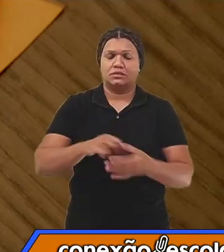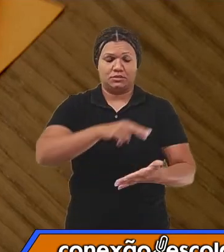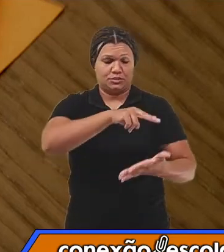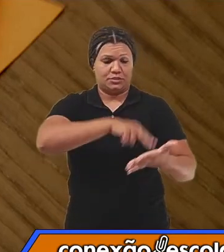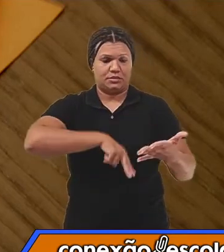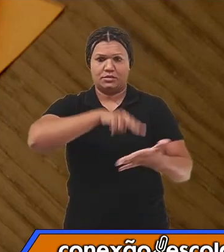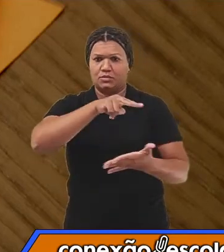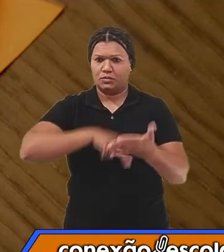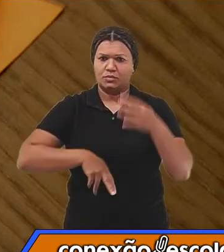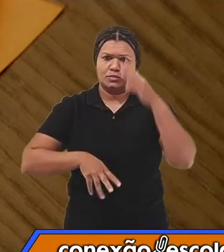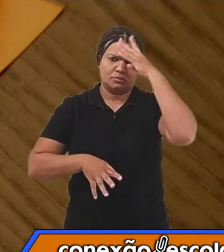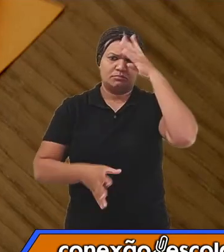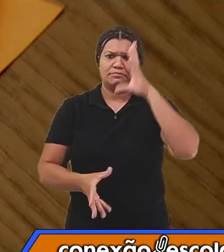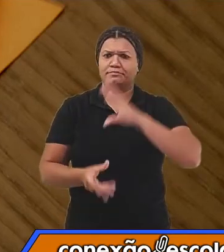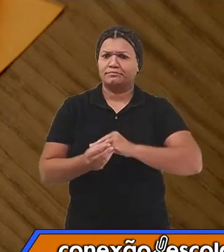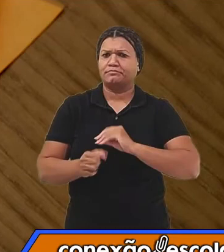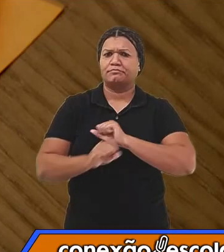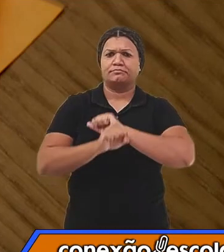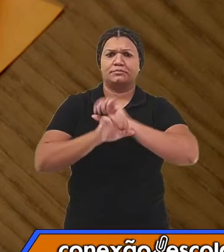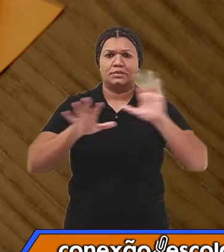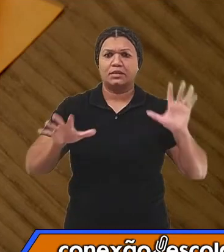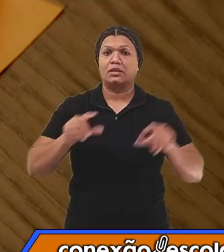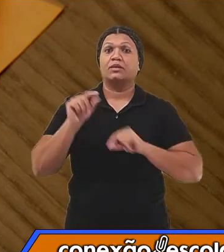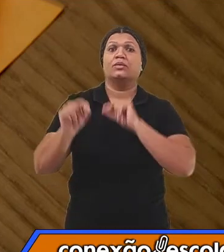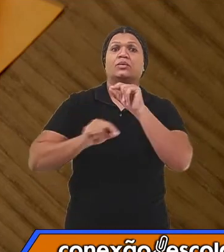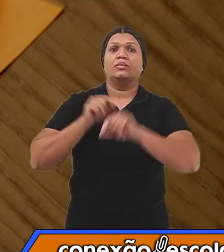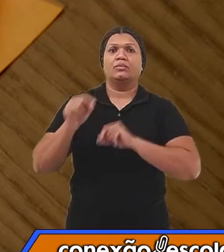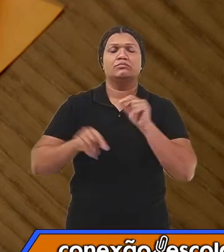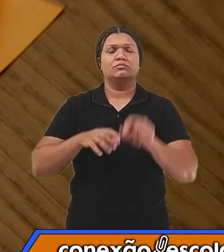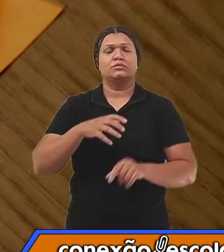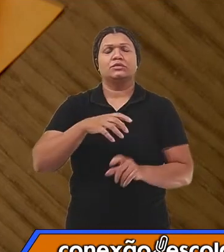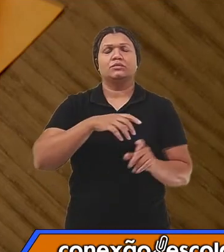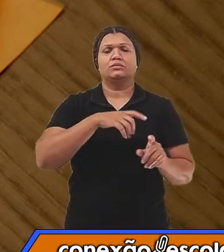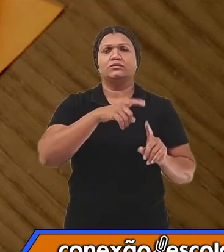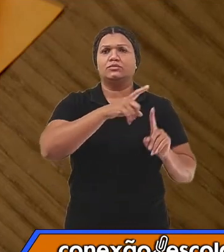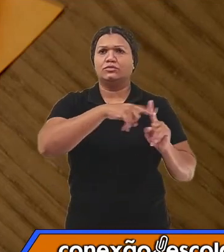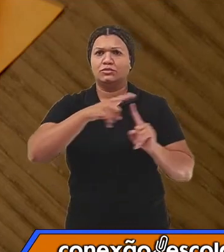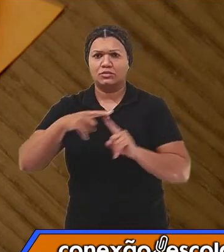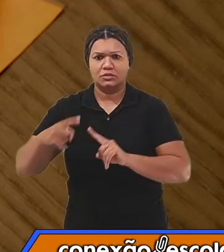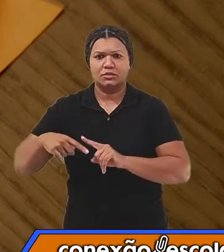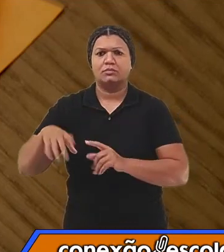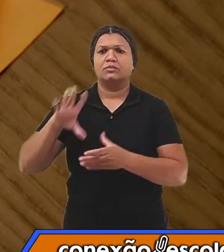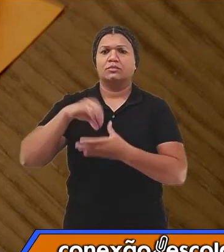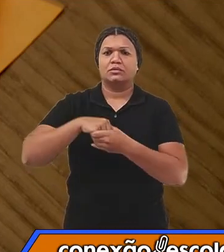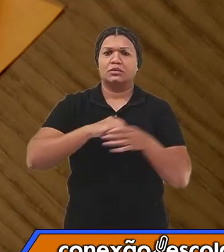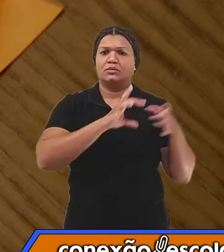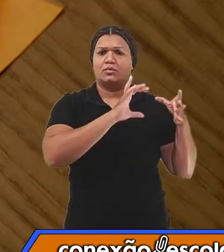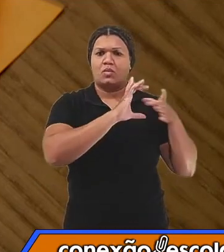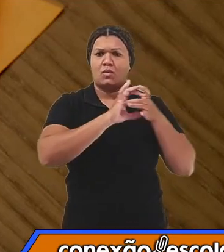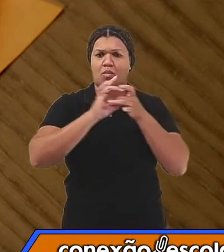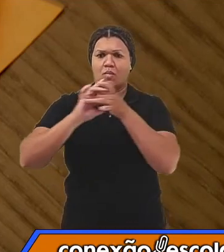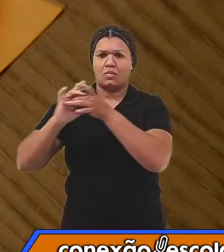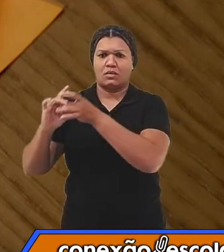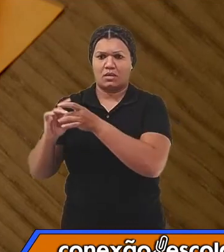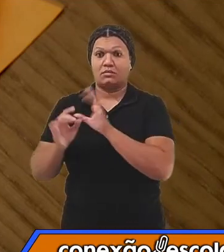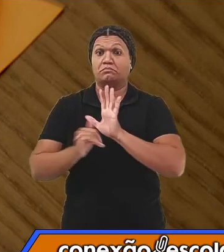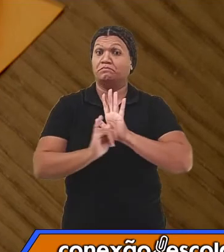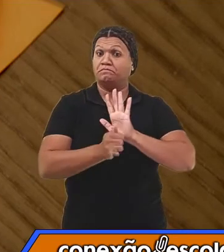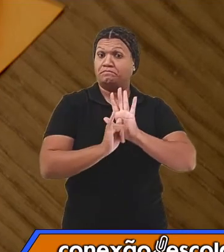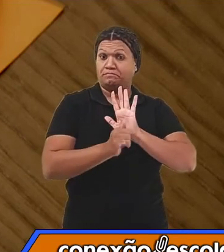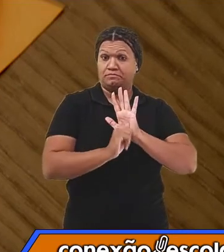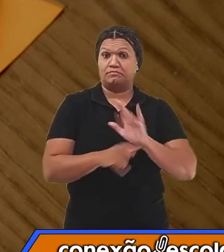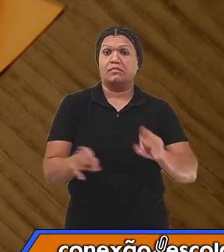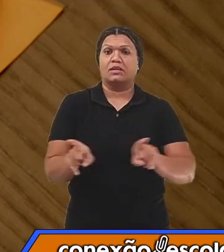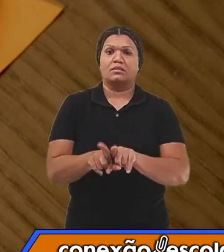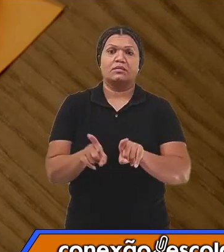para compreender a situação de contexto de uma fábula e também a gente